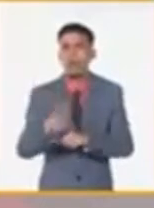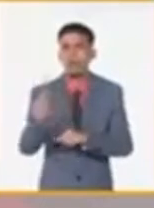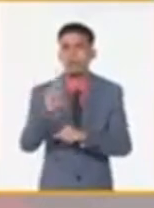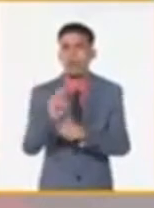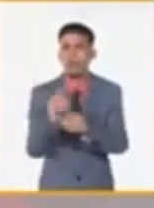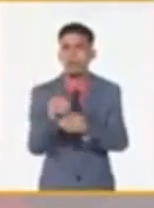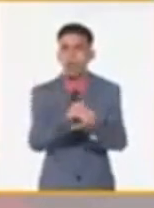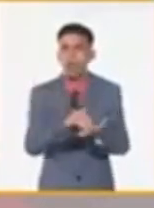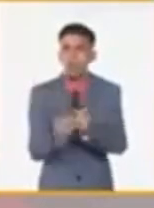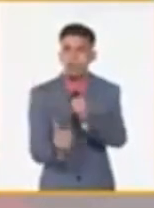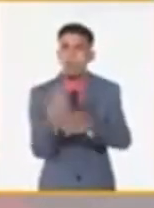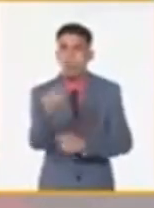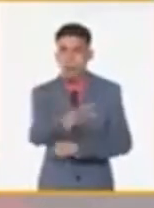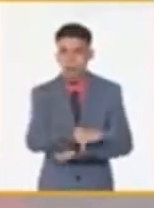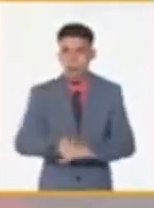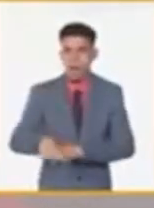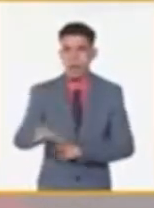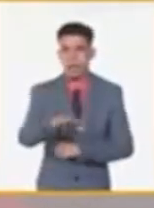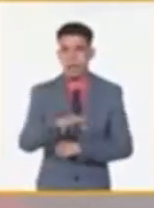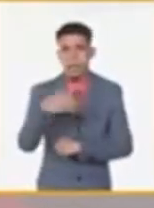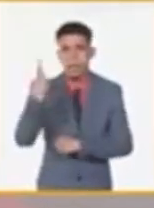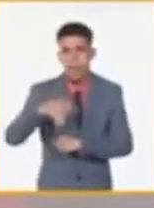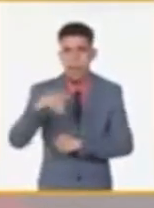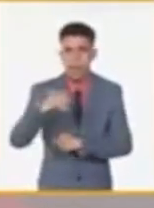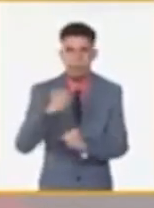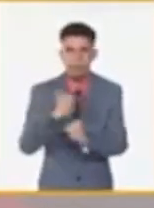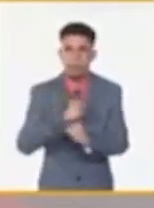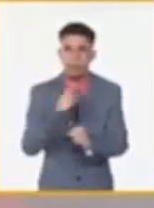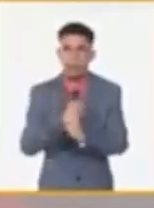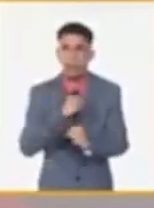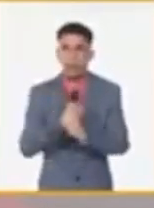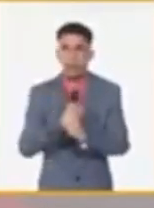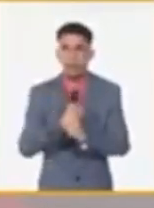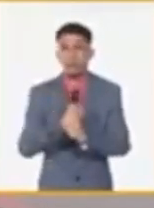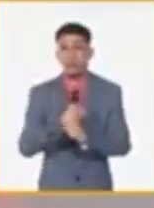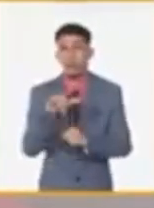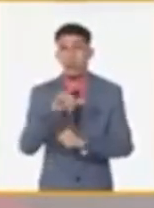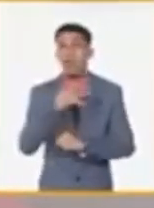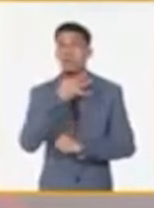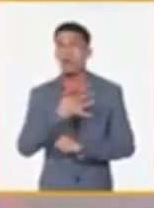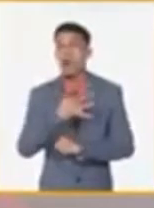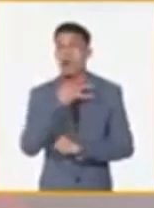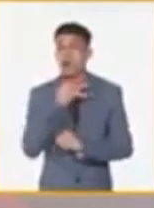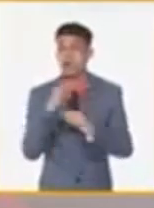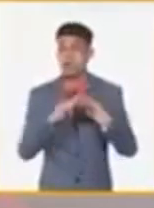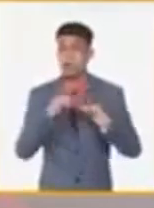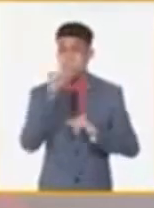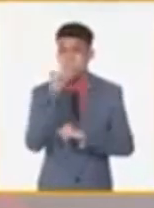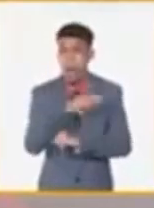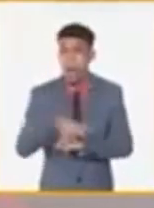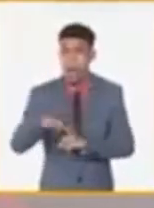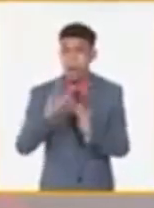teica la base la prtica pobres comun